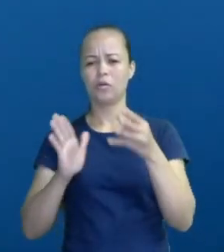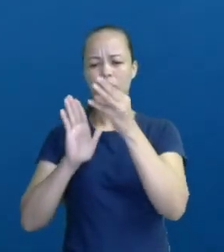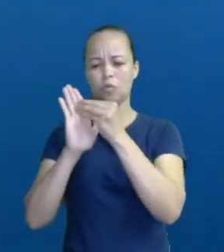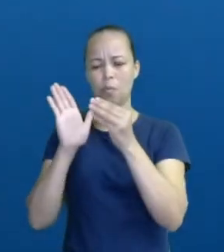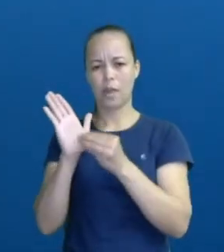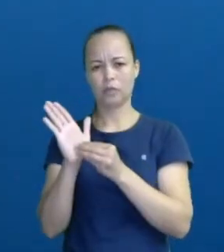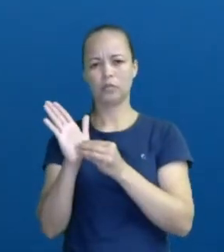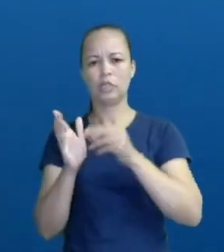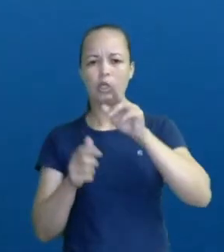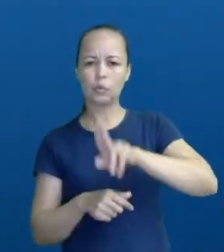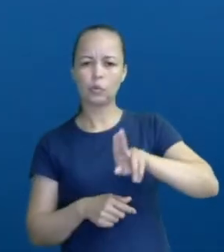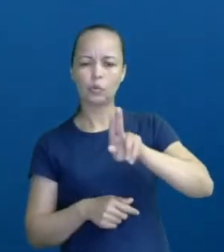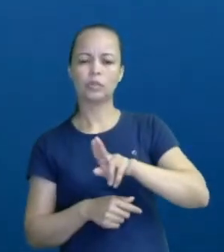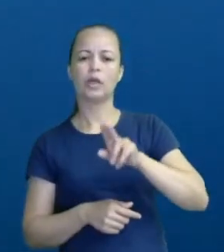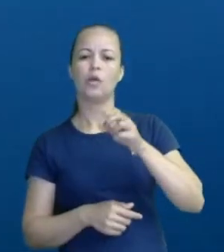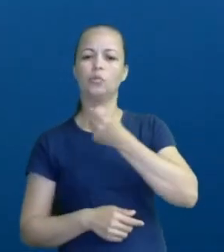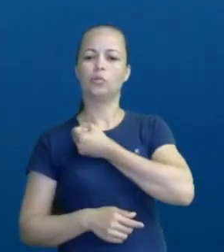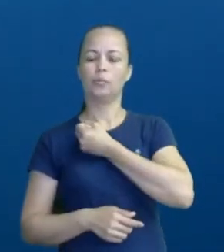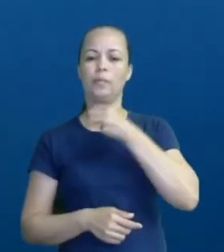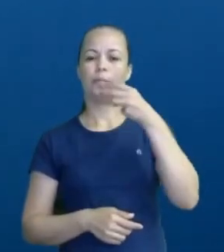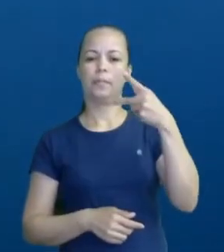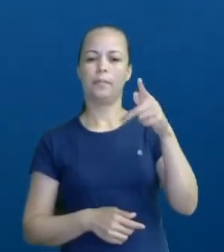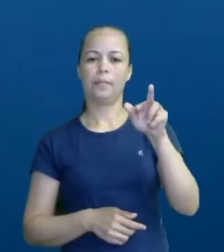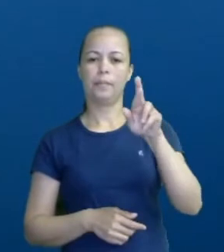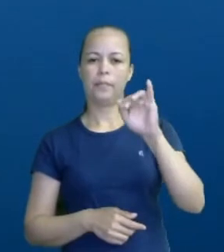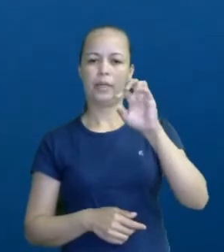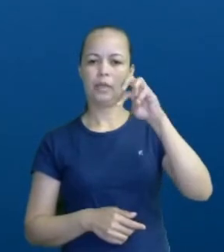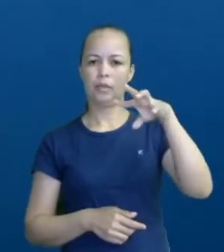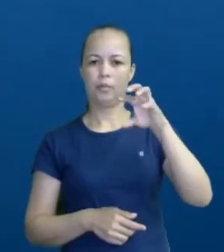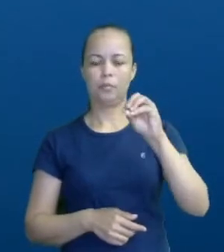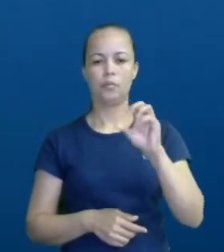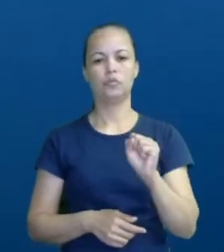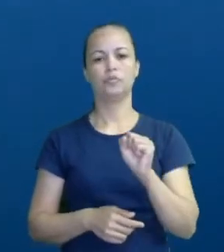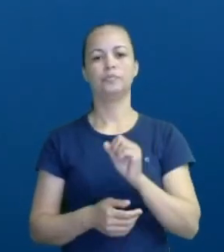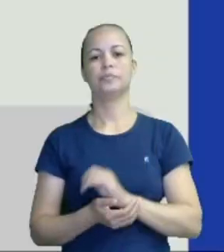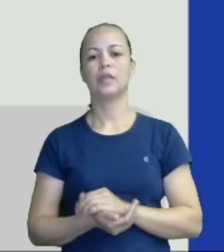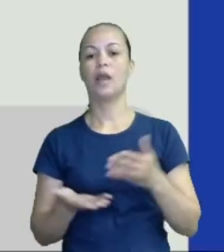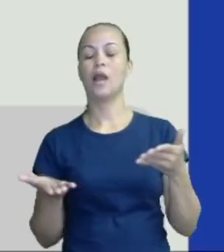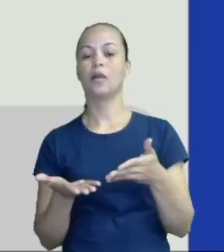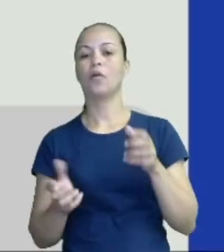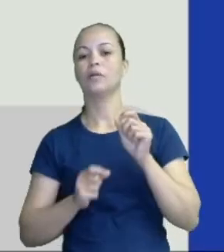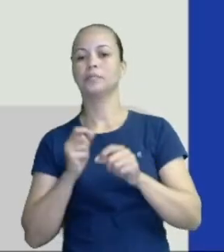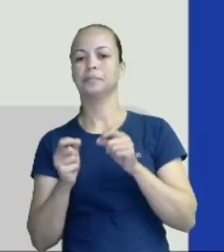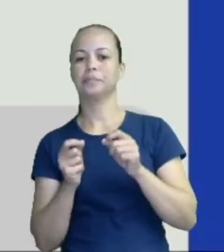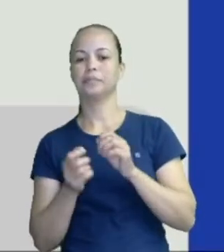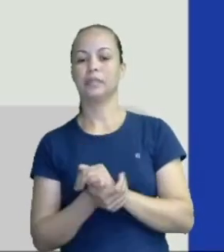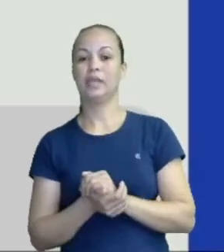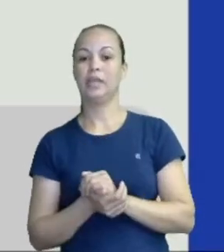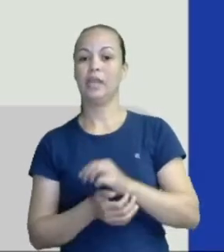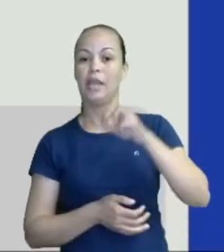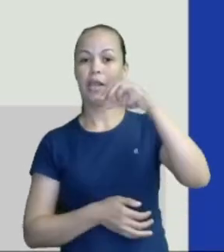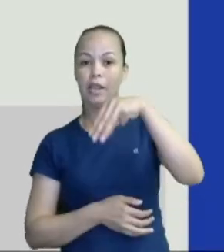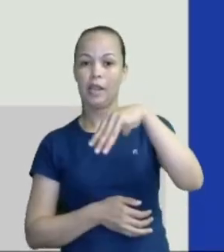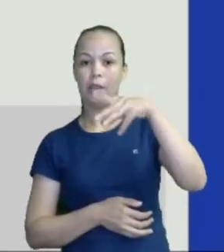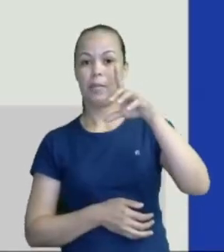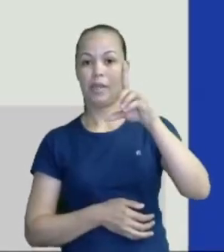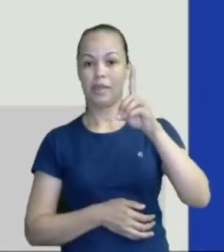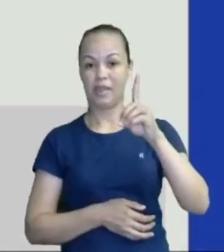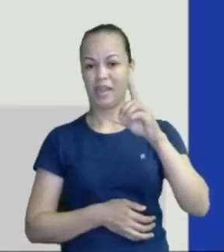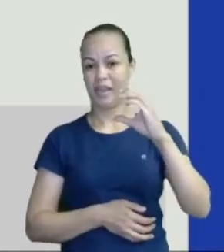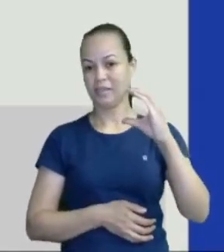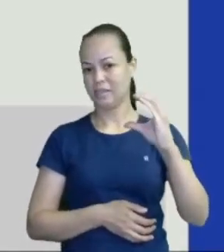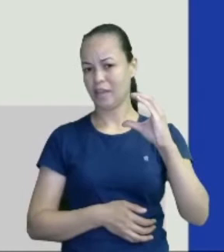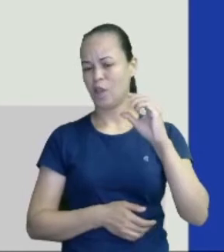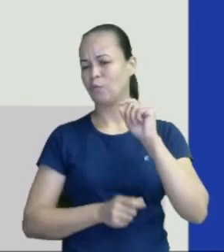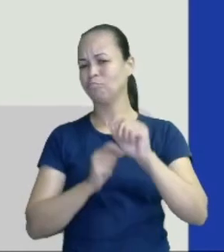números primos? Onde a gente usa os números primos agora? Em MDC. E o que